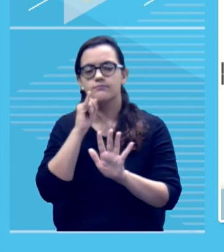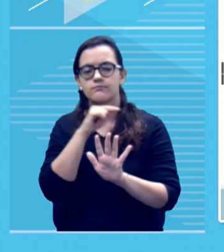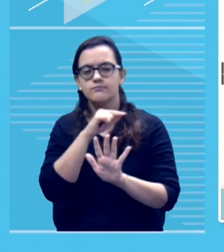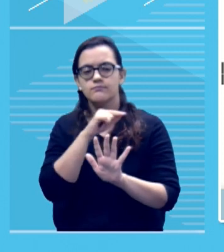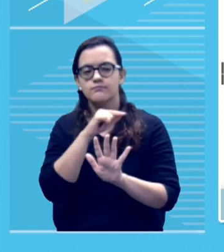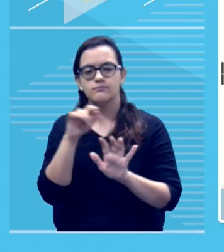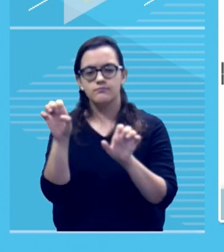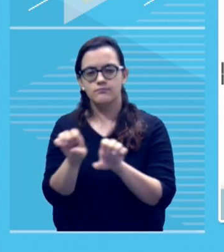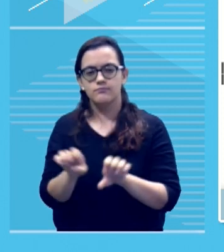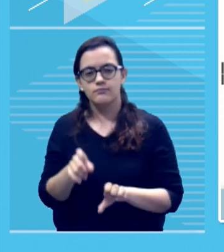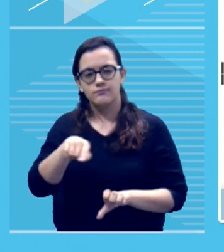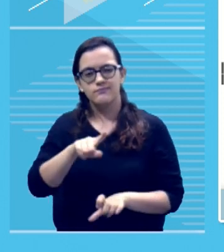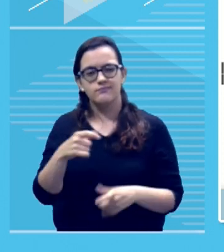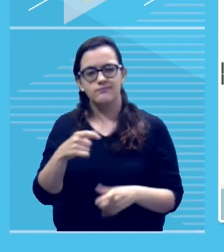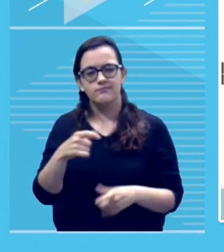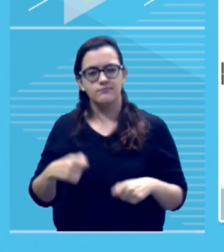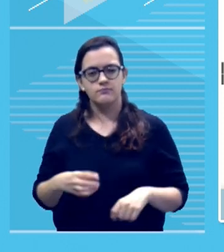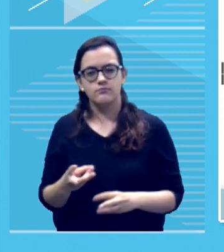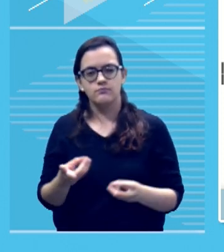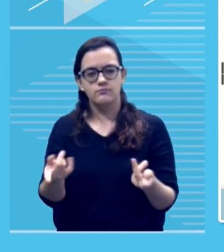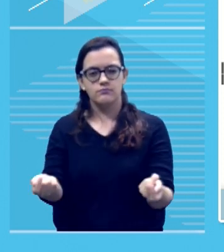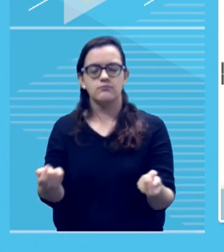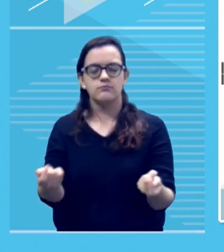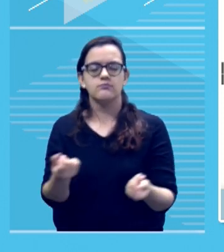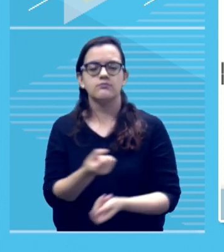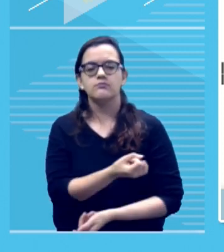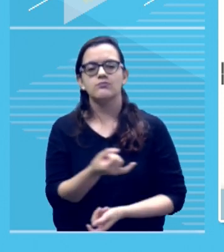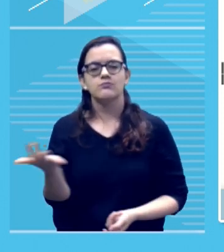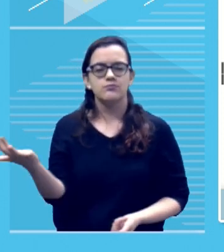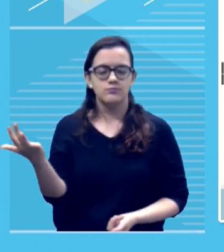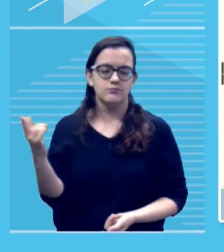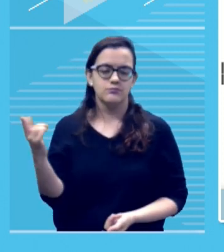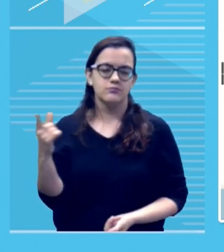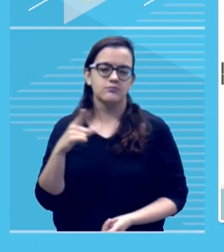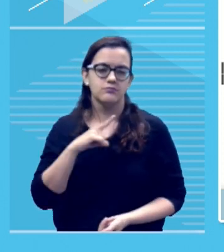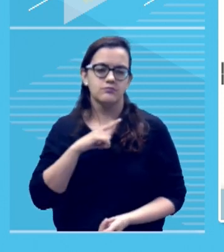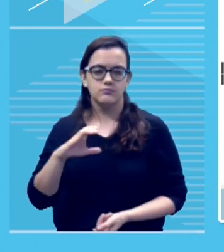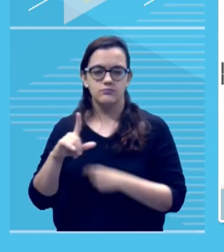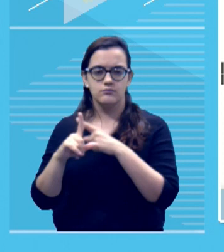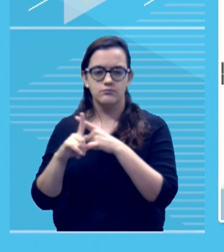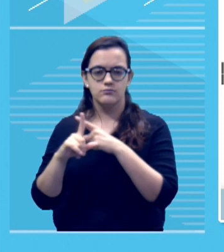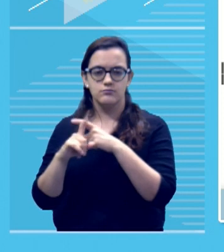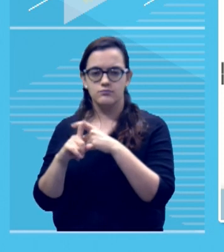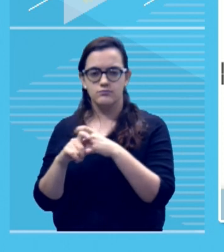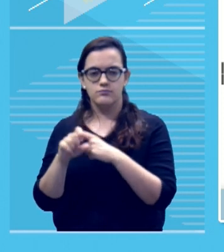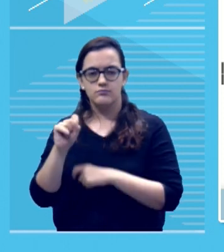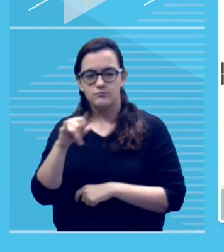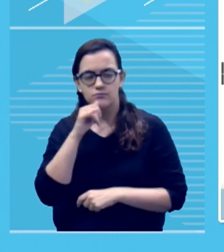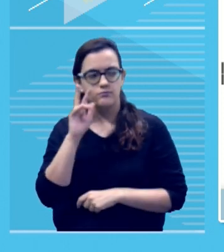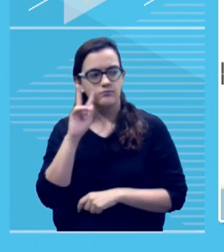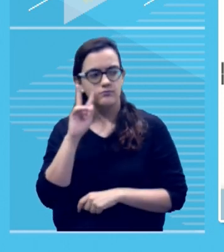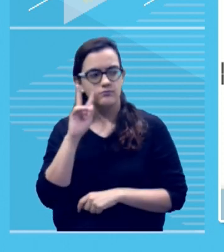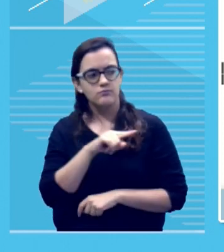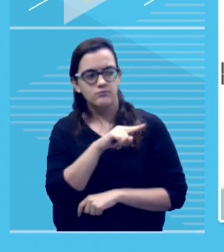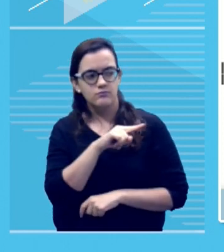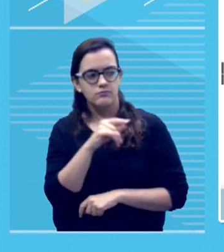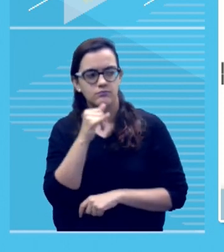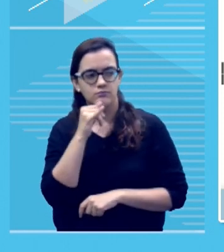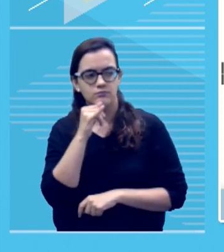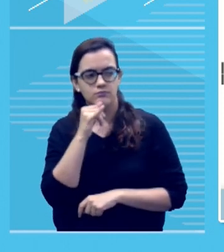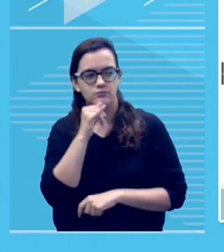quantos carbonos assimétricos tem aí, pessoal. Tá? Olha, quando vier fórmula em linha, aprenda